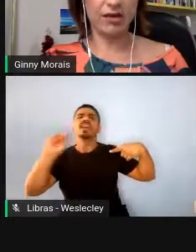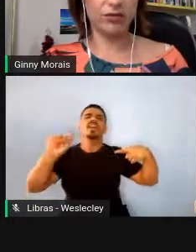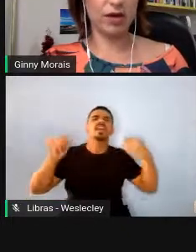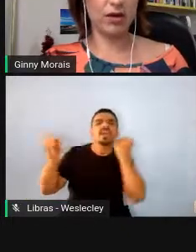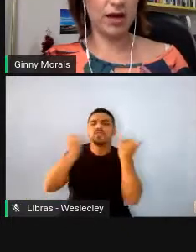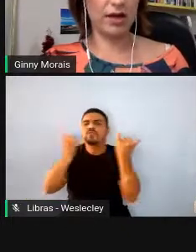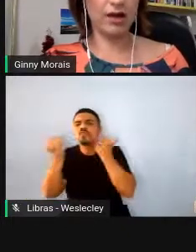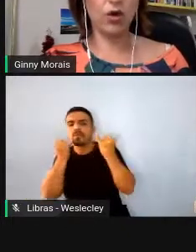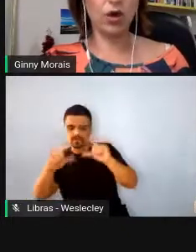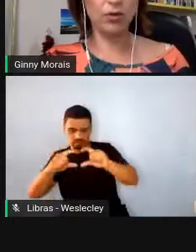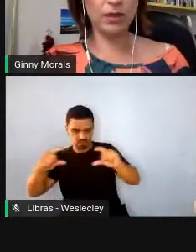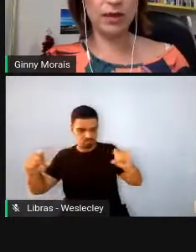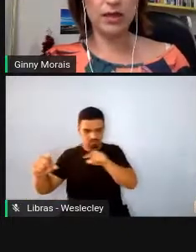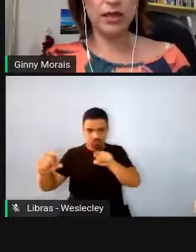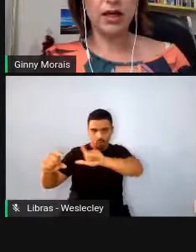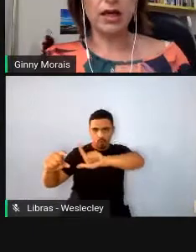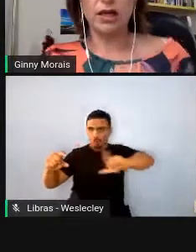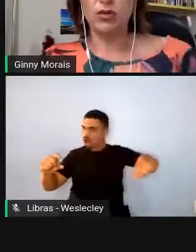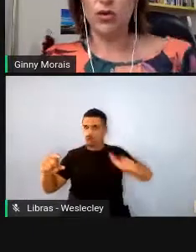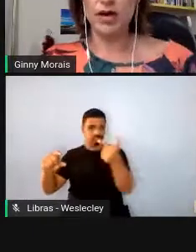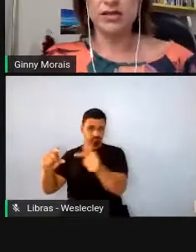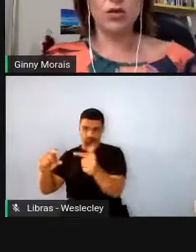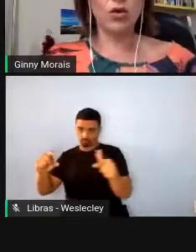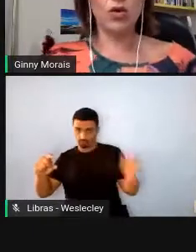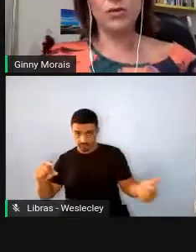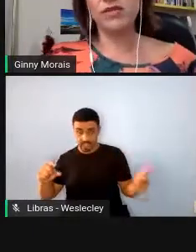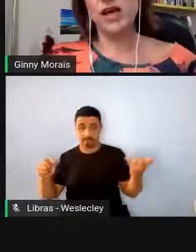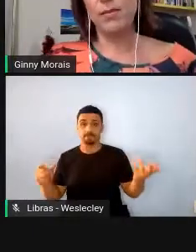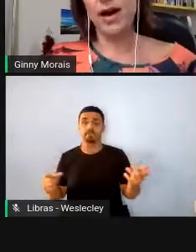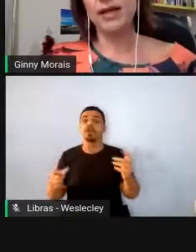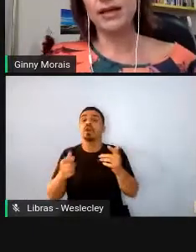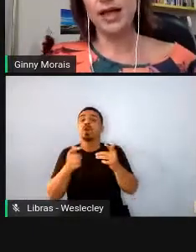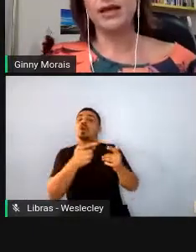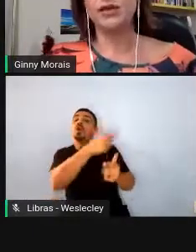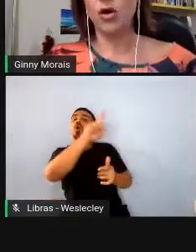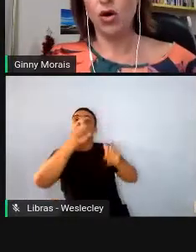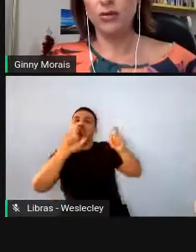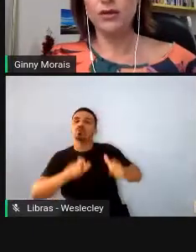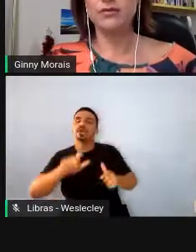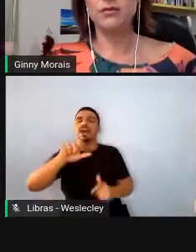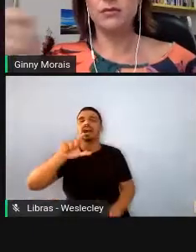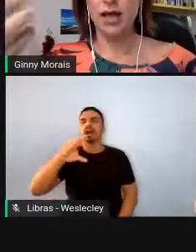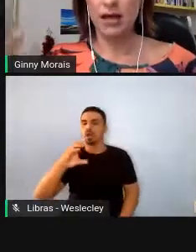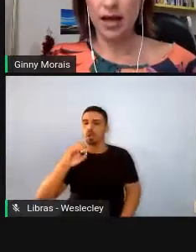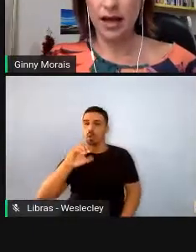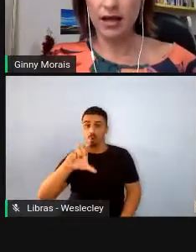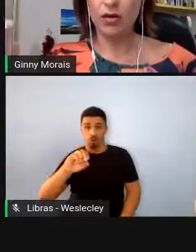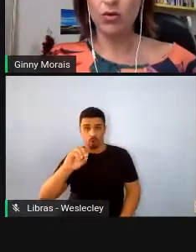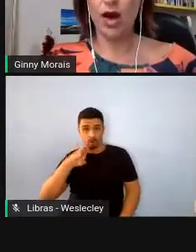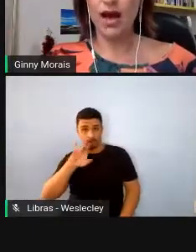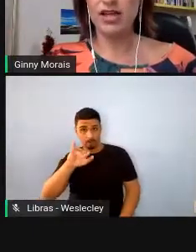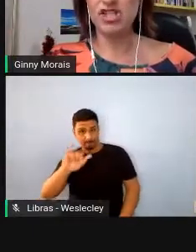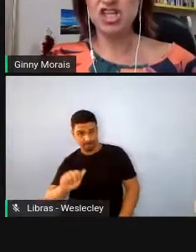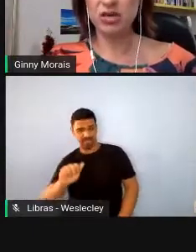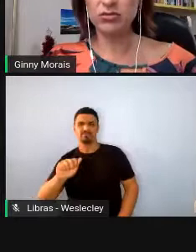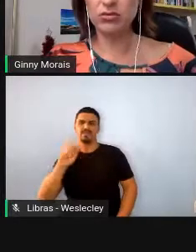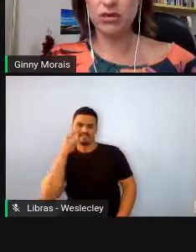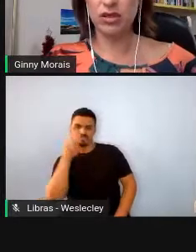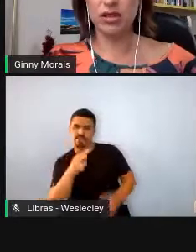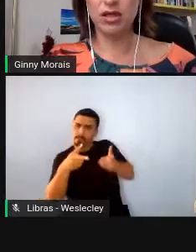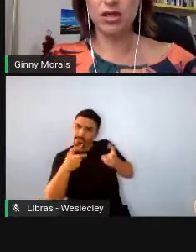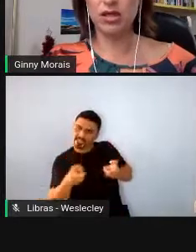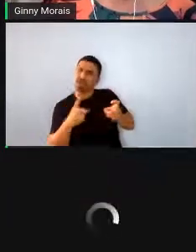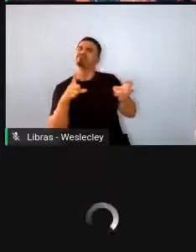Aqui, que é o da Colômbia, no Congresso da Colômbia, você repara que tem nome, tem lá a